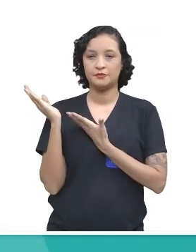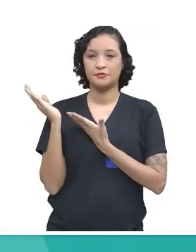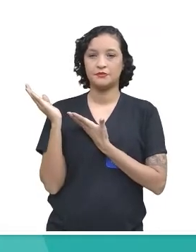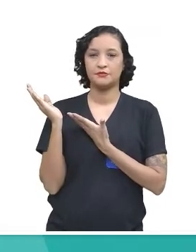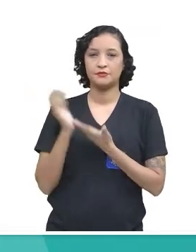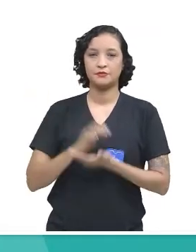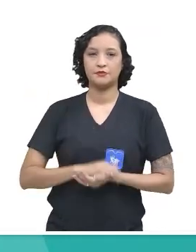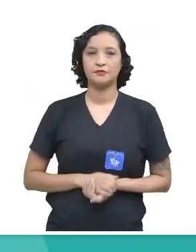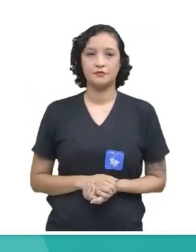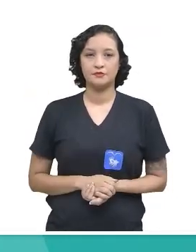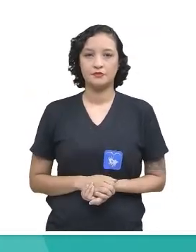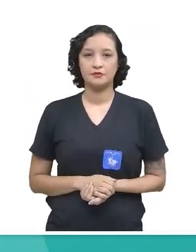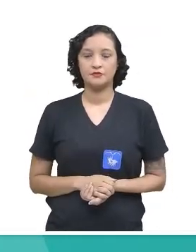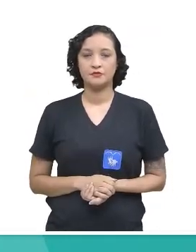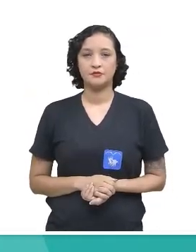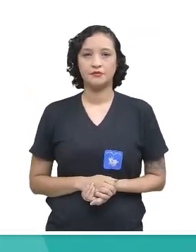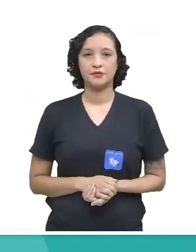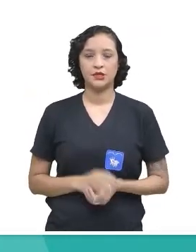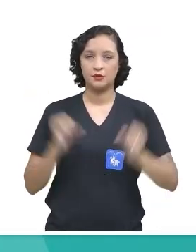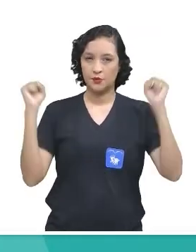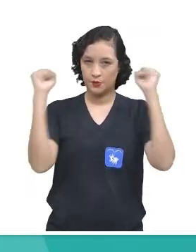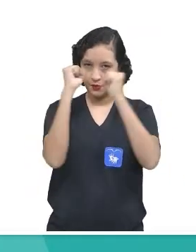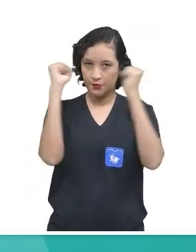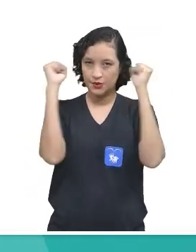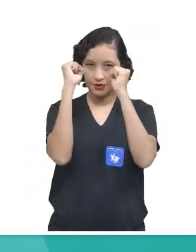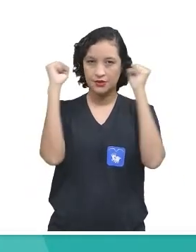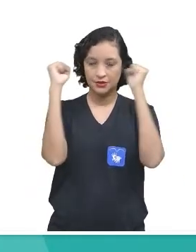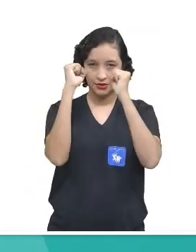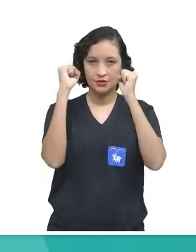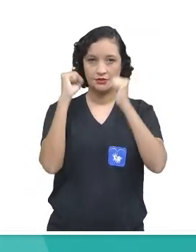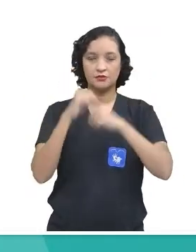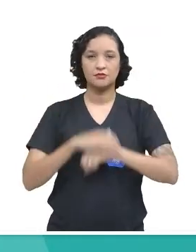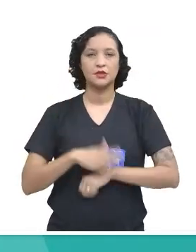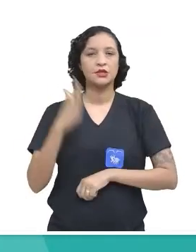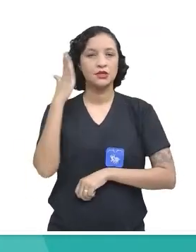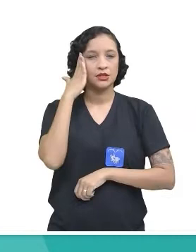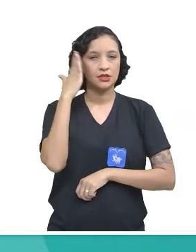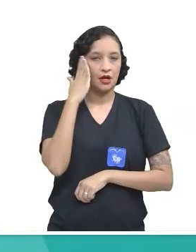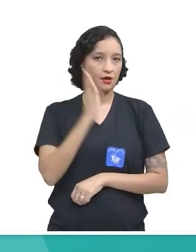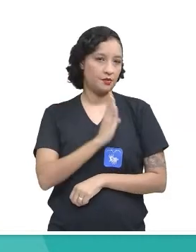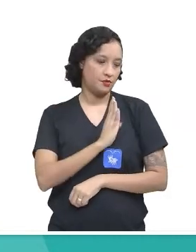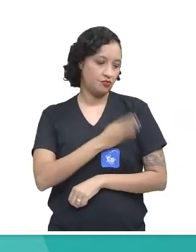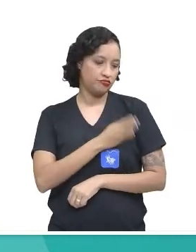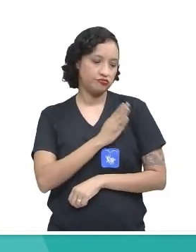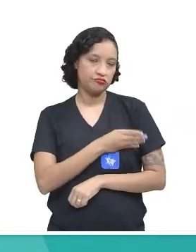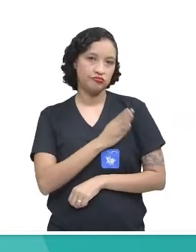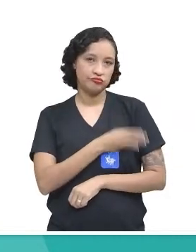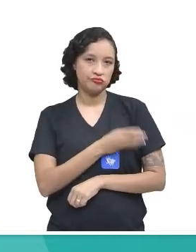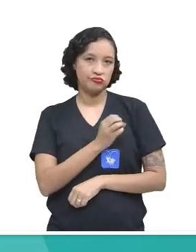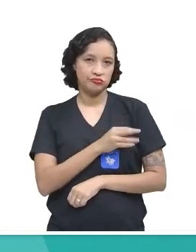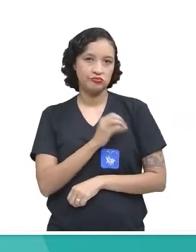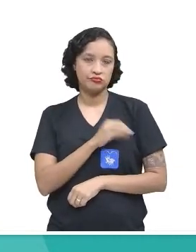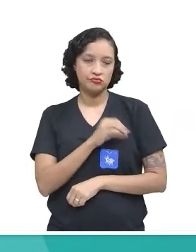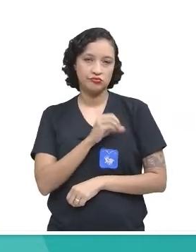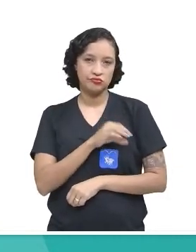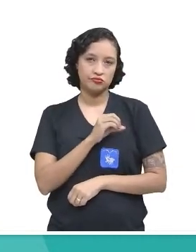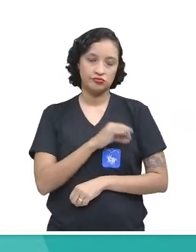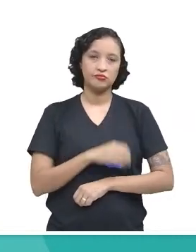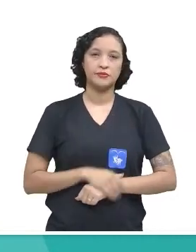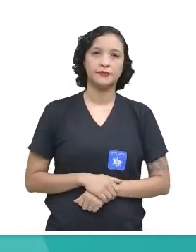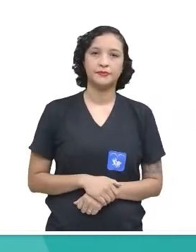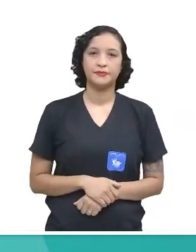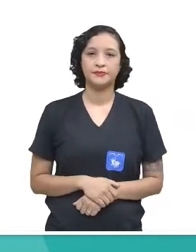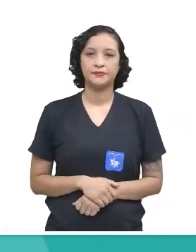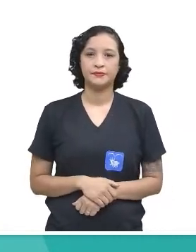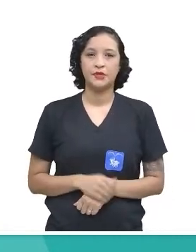Então, durante a atividade física, nós já sabemos que a frequência cardíaca, ela aumenta. E